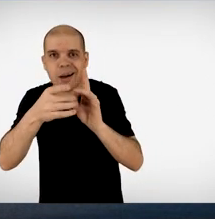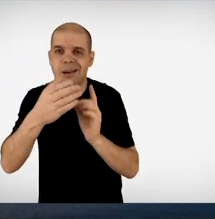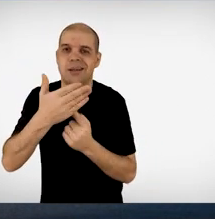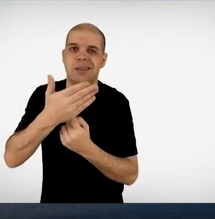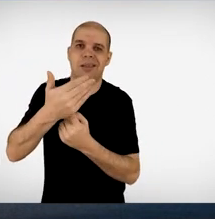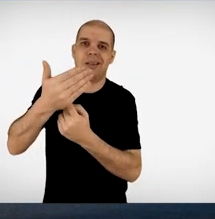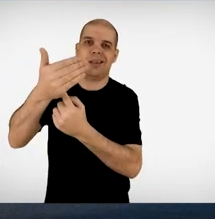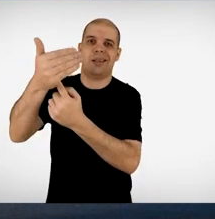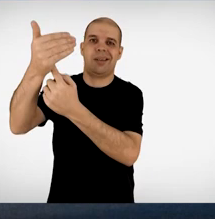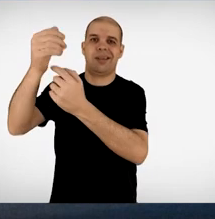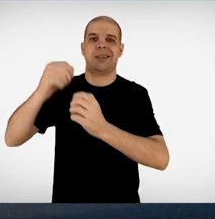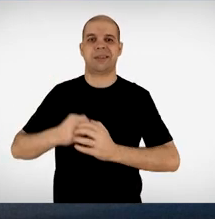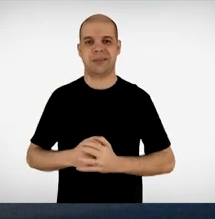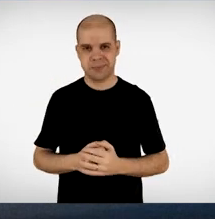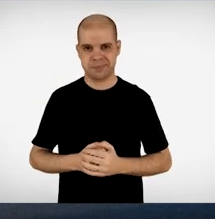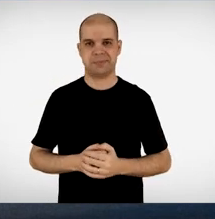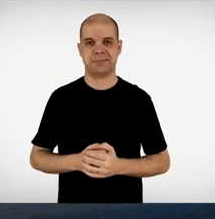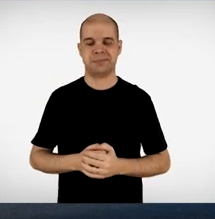tecnologia.